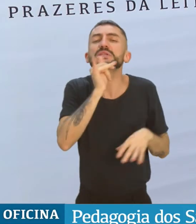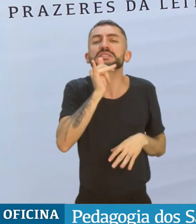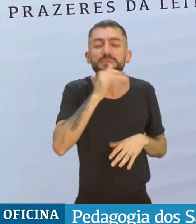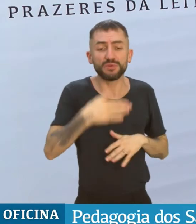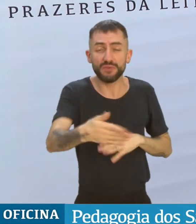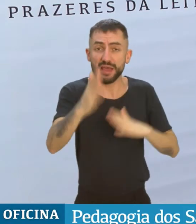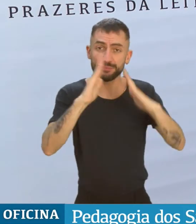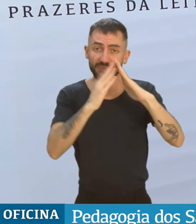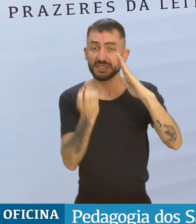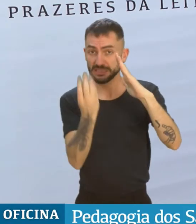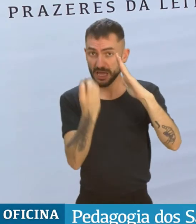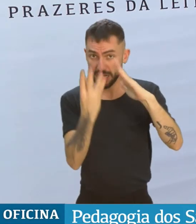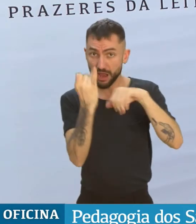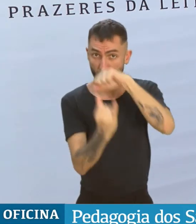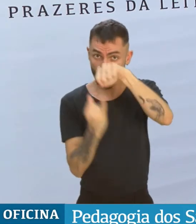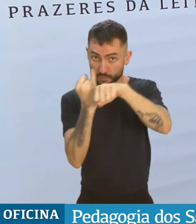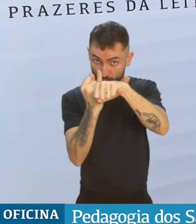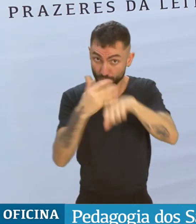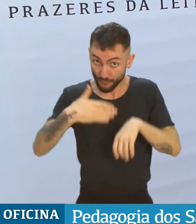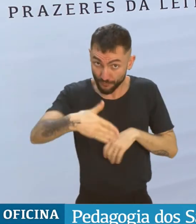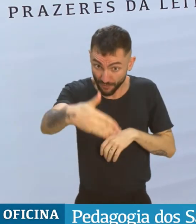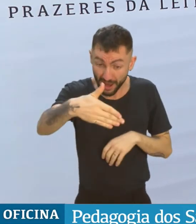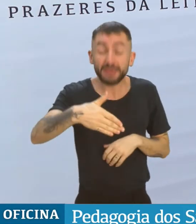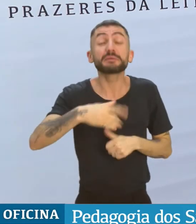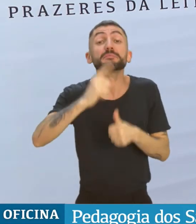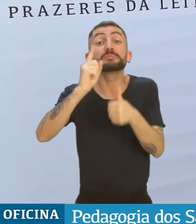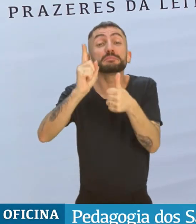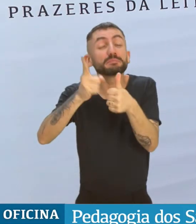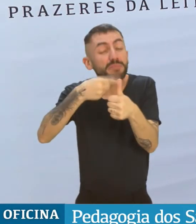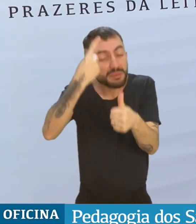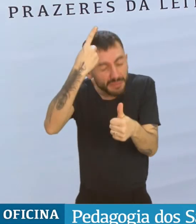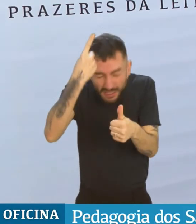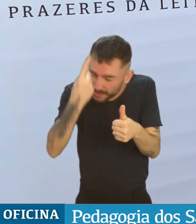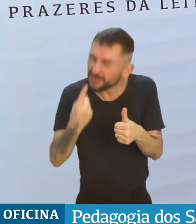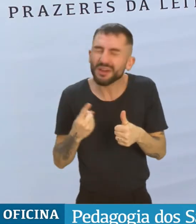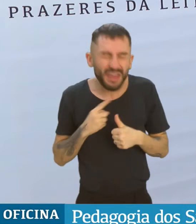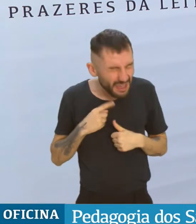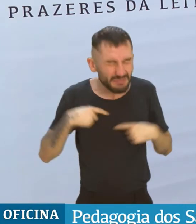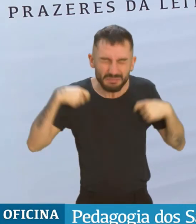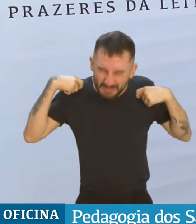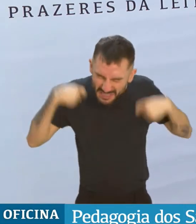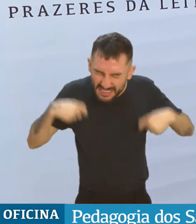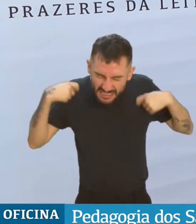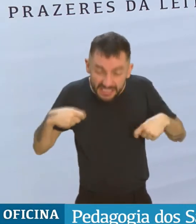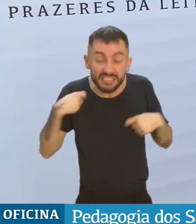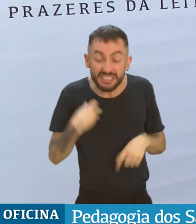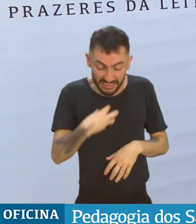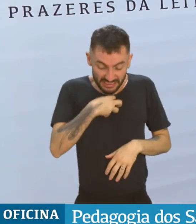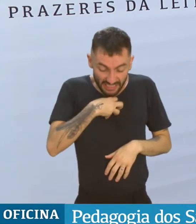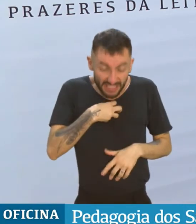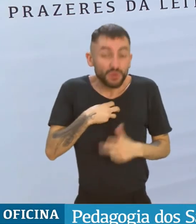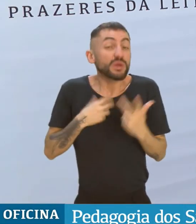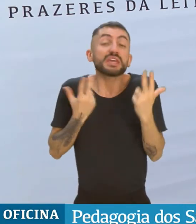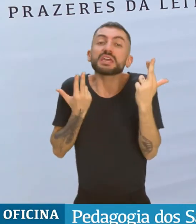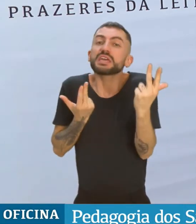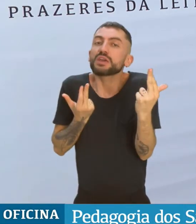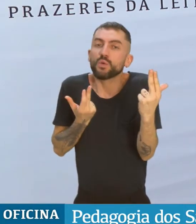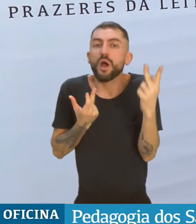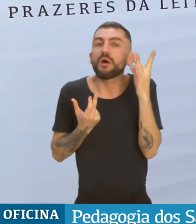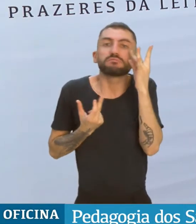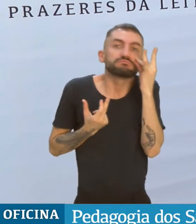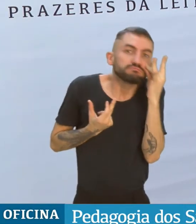sarau virtual, eu acho que você tem que estar predisposto da mesma energia ou da mesma preparação que você tem para um